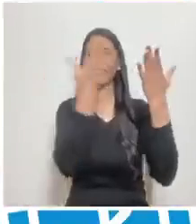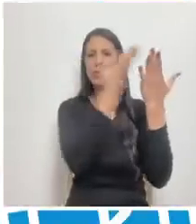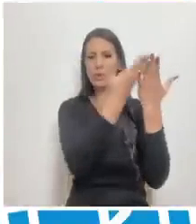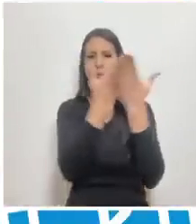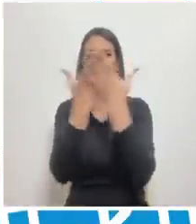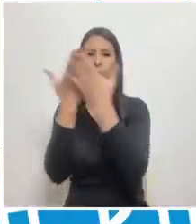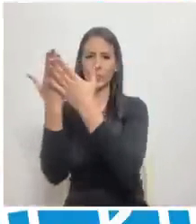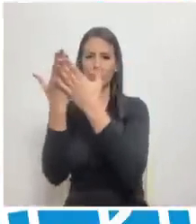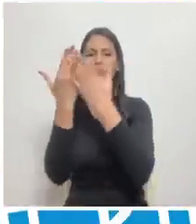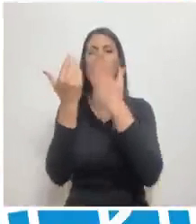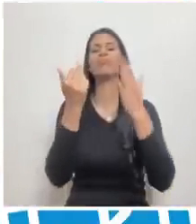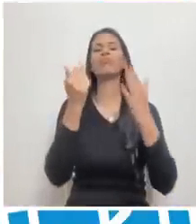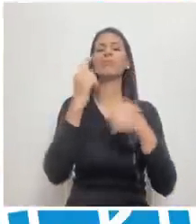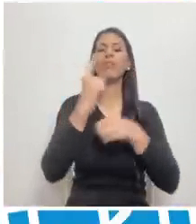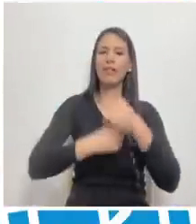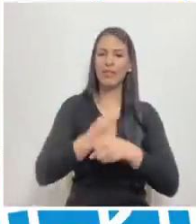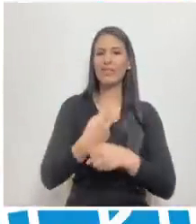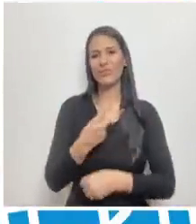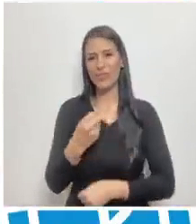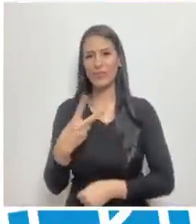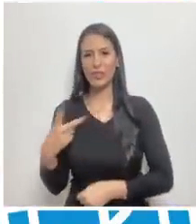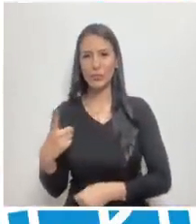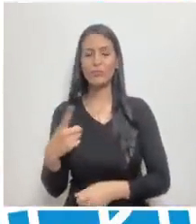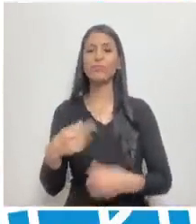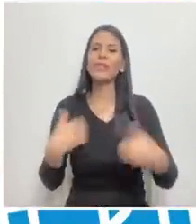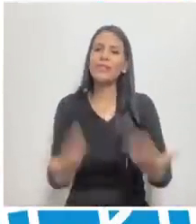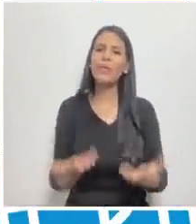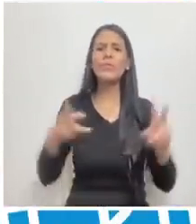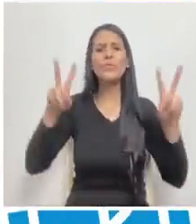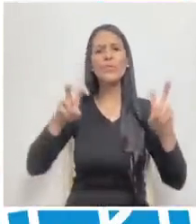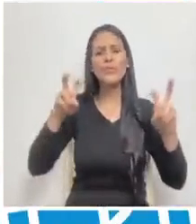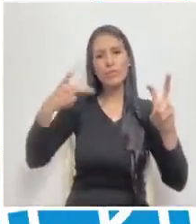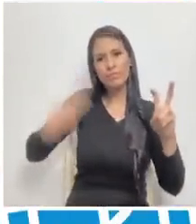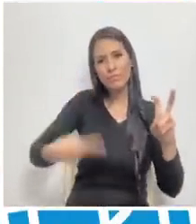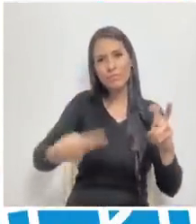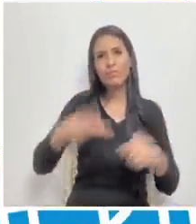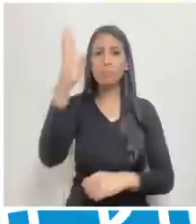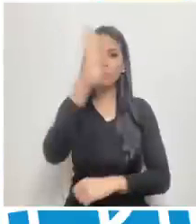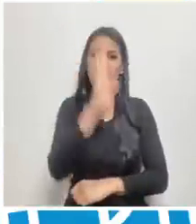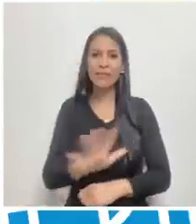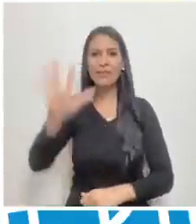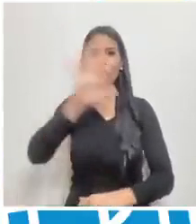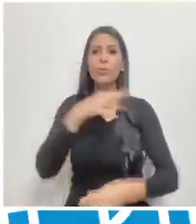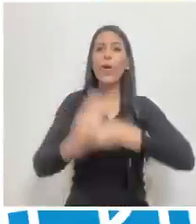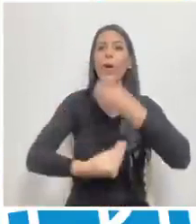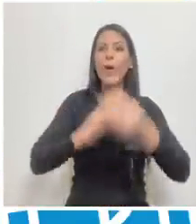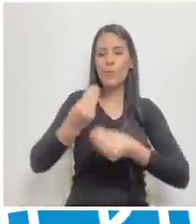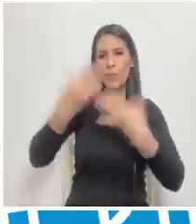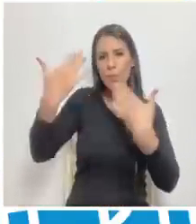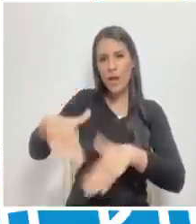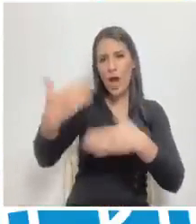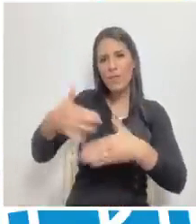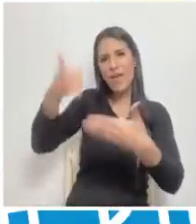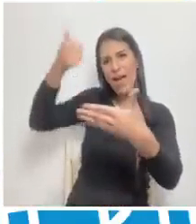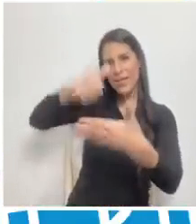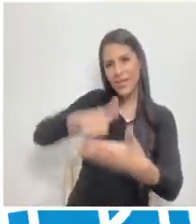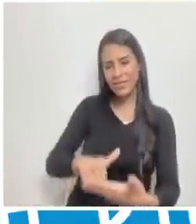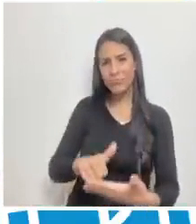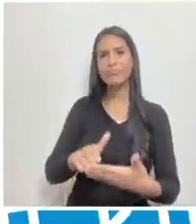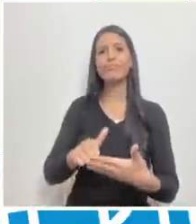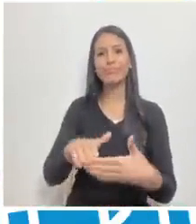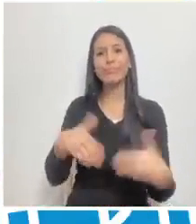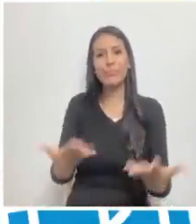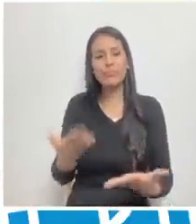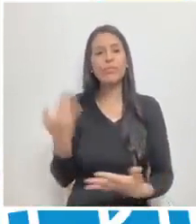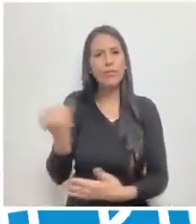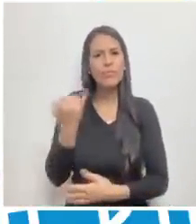das reflexões sobre o rumo das avaliações no Brasil, é importante, primeiro, fazer o reconhecimento de